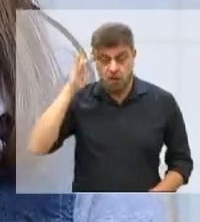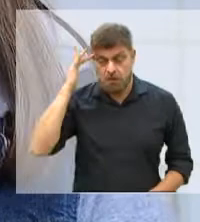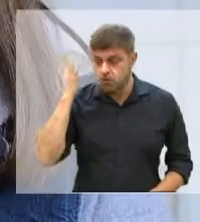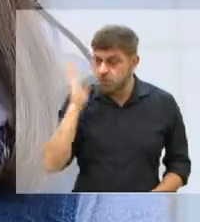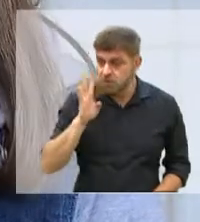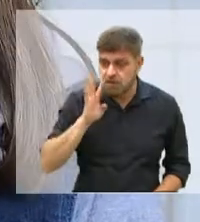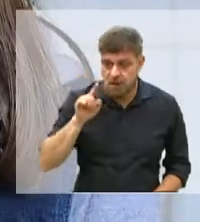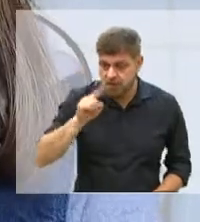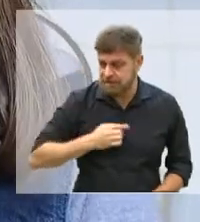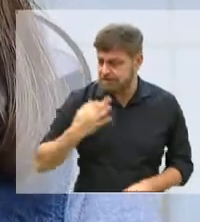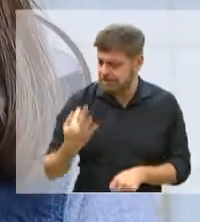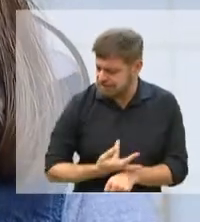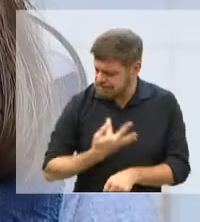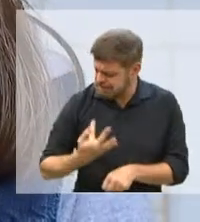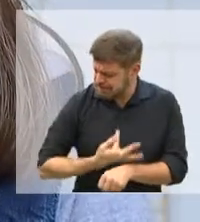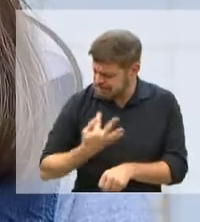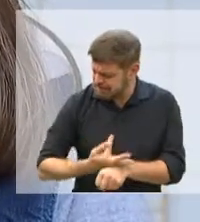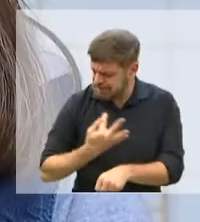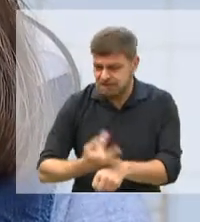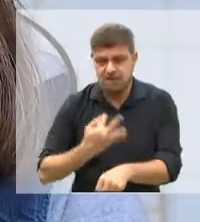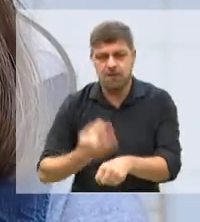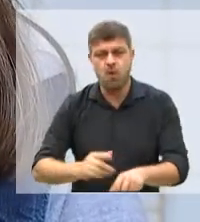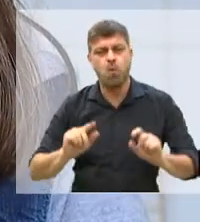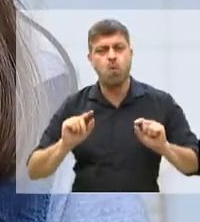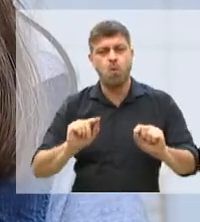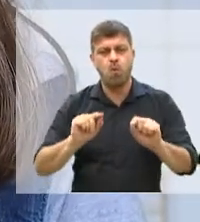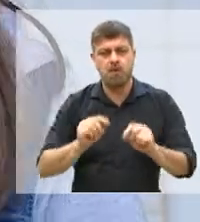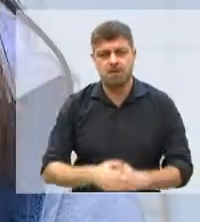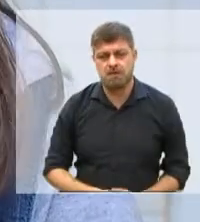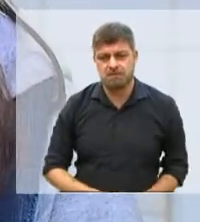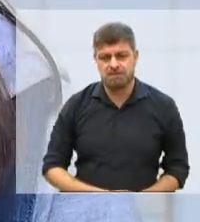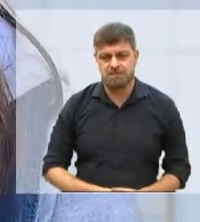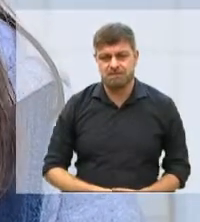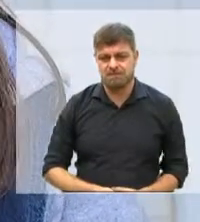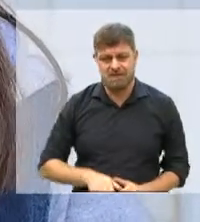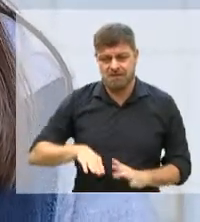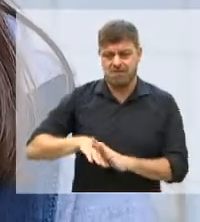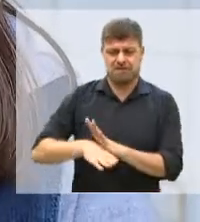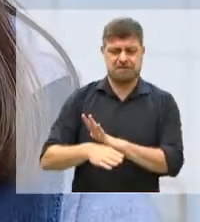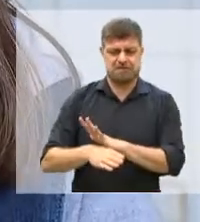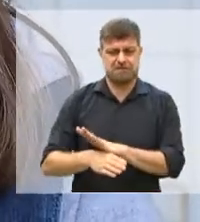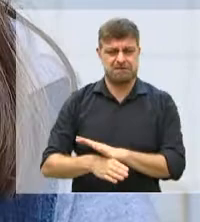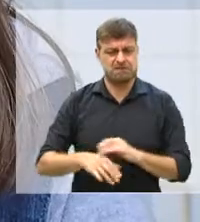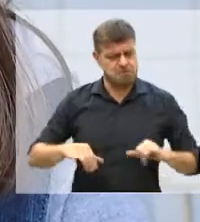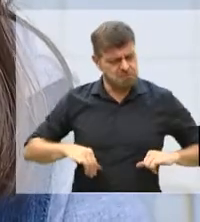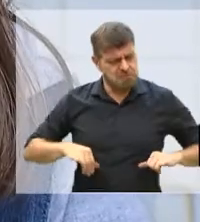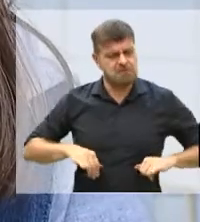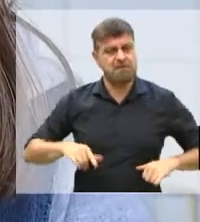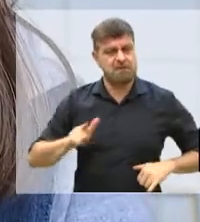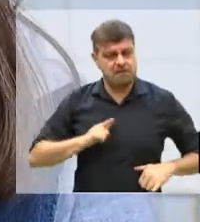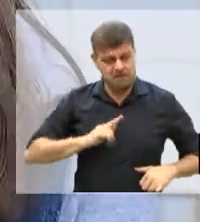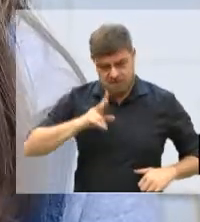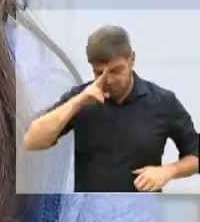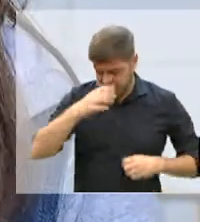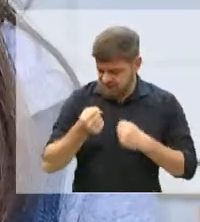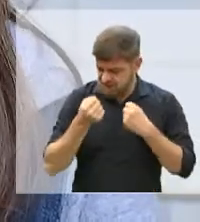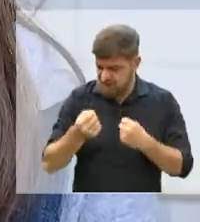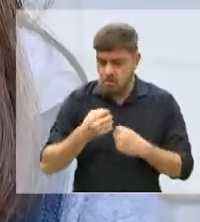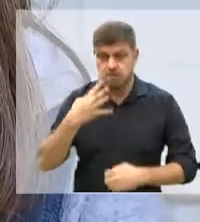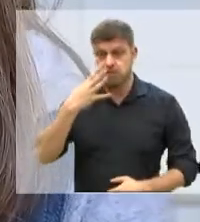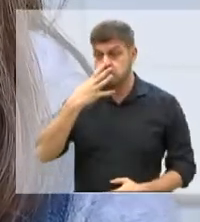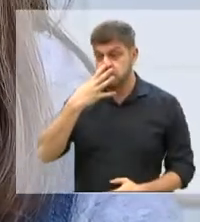têm que suportar muita coisa que eles não estão acostumados, sabe? E é muito forte, eu admiro